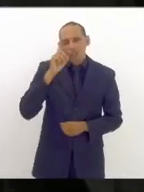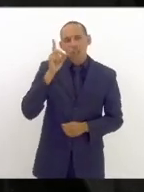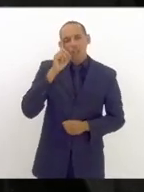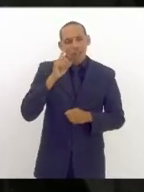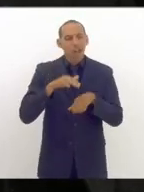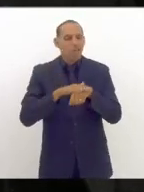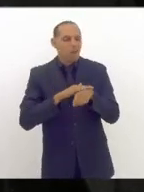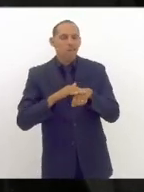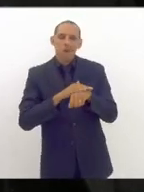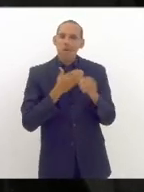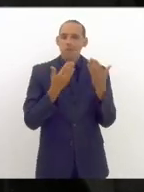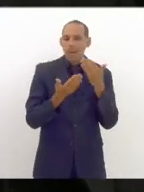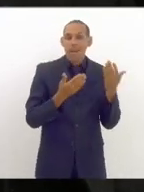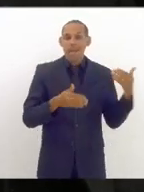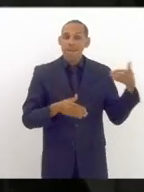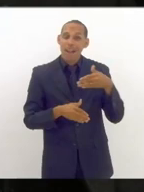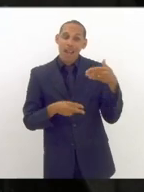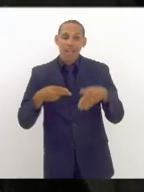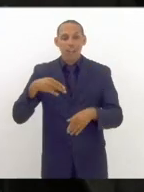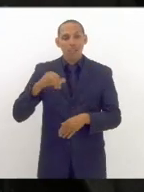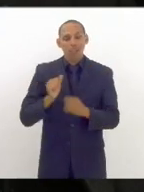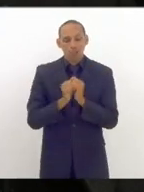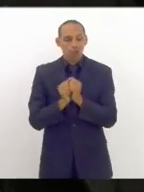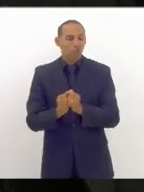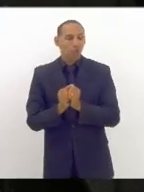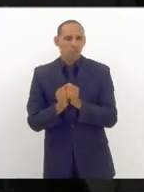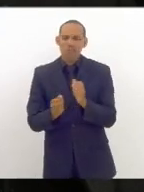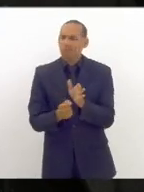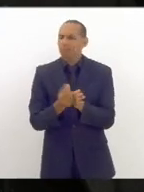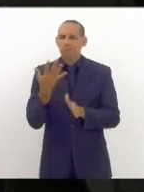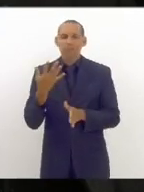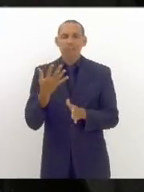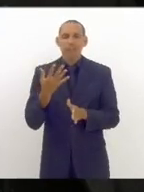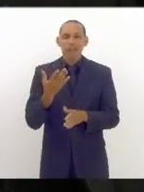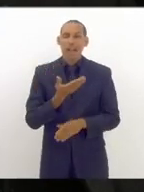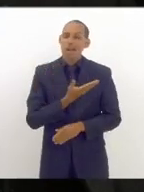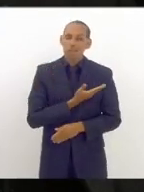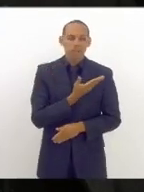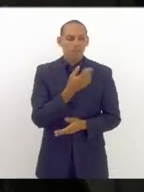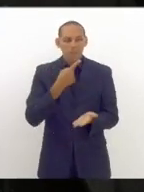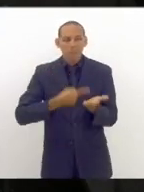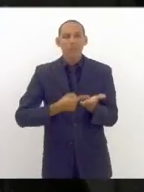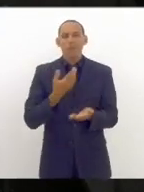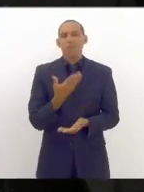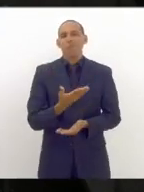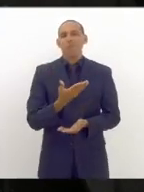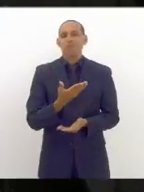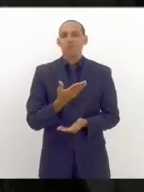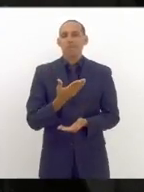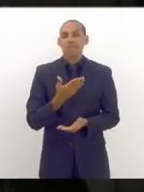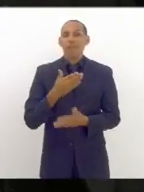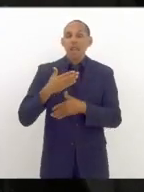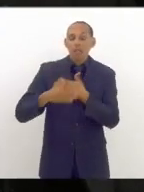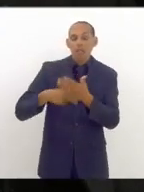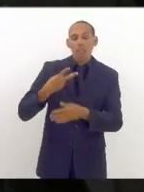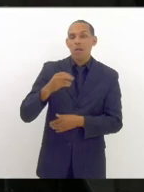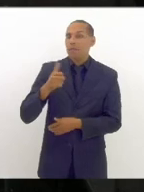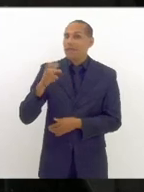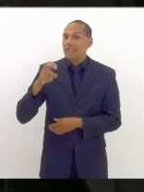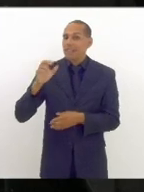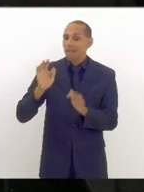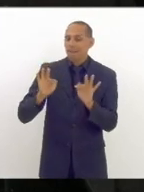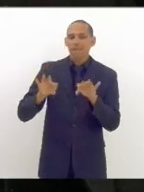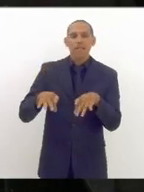esteve presente comigo em Nova Iguaçu por diversas vezes, não só pela amizade, mas pelo seu comprometimento. No final de 2015,